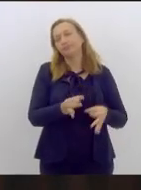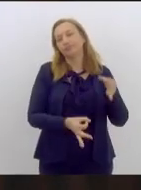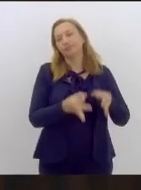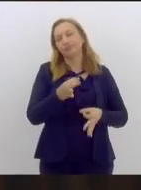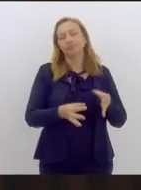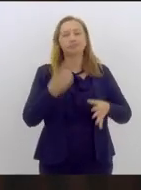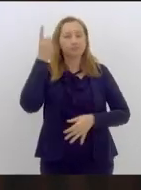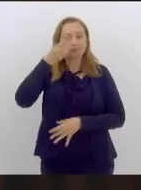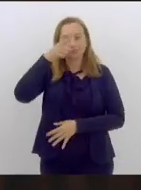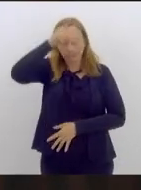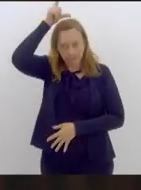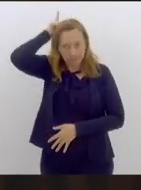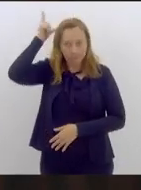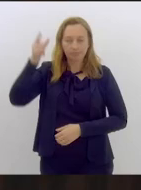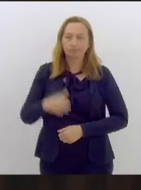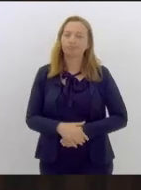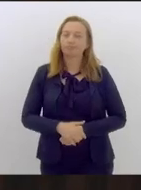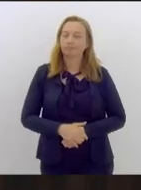Luiz Paulo.